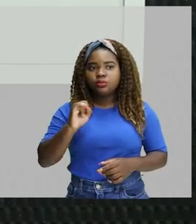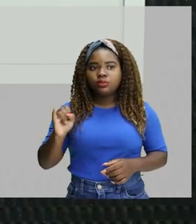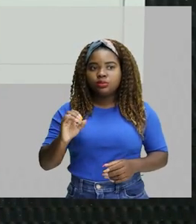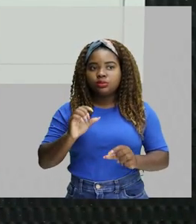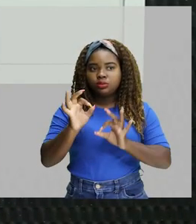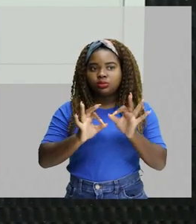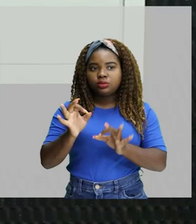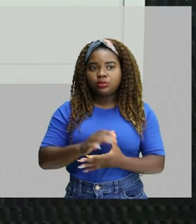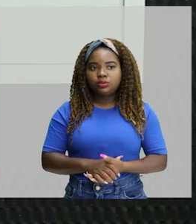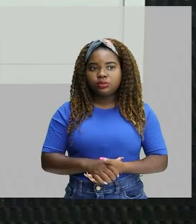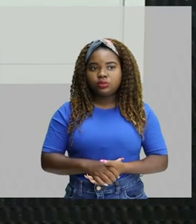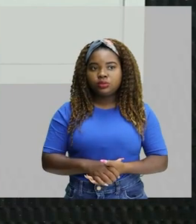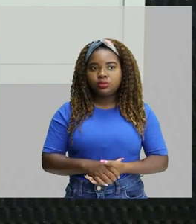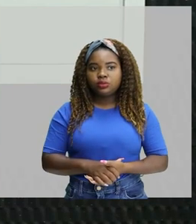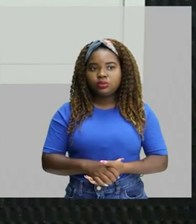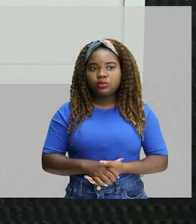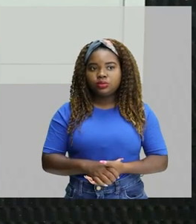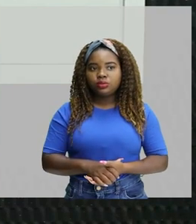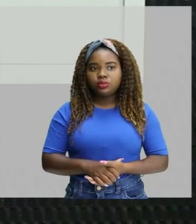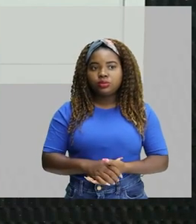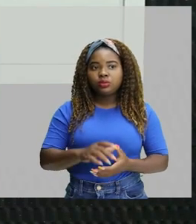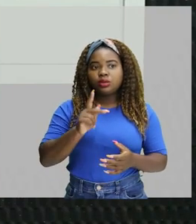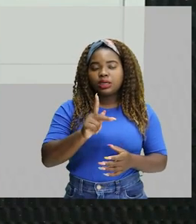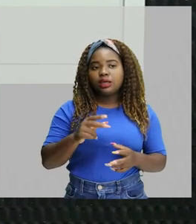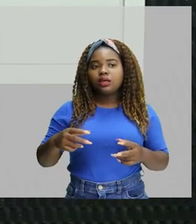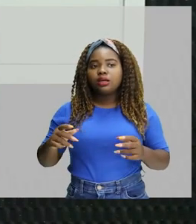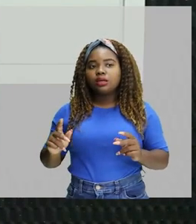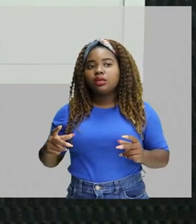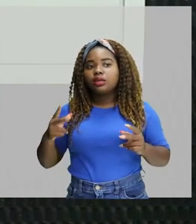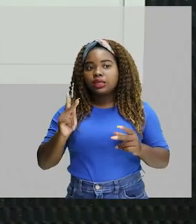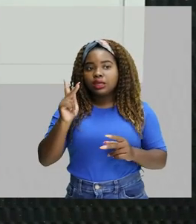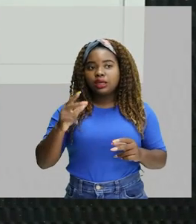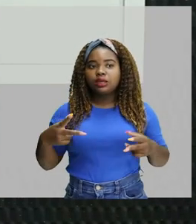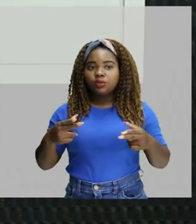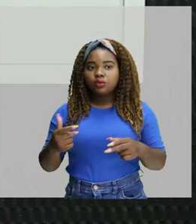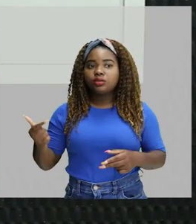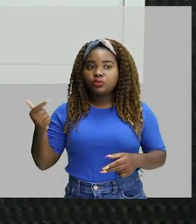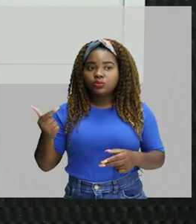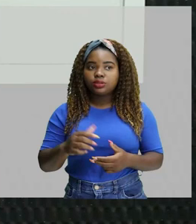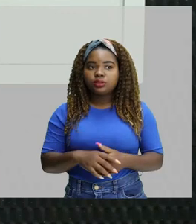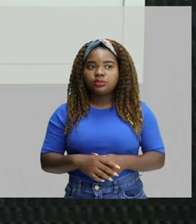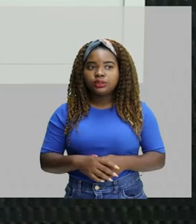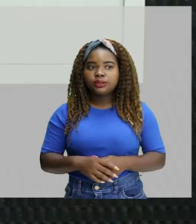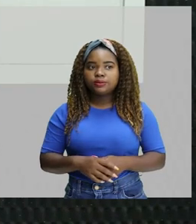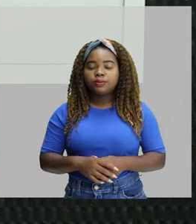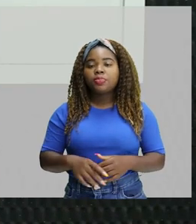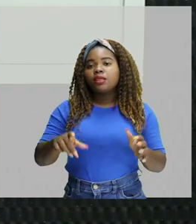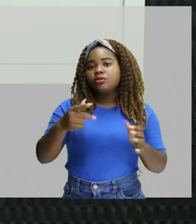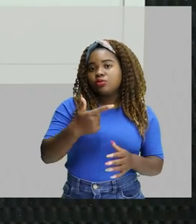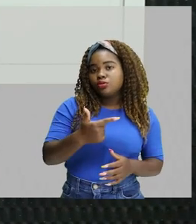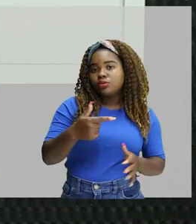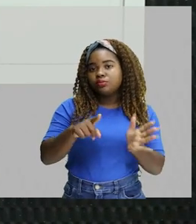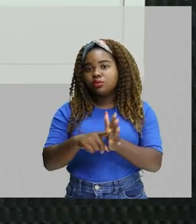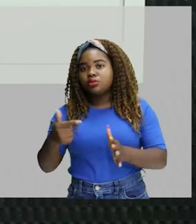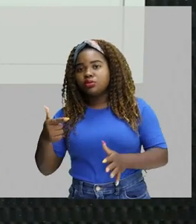aqui mando para lá ó você encontro o k = 2 de fato ó se o k for igual a 2 2 - 2 dá